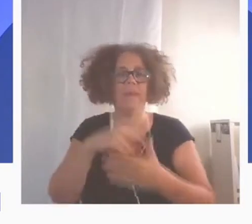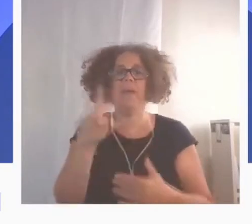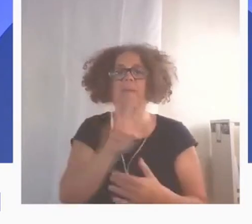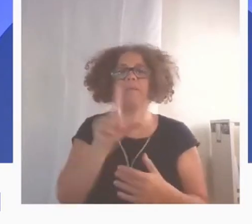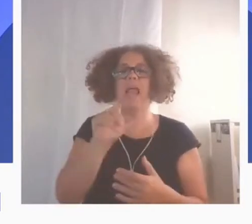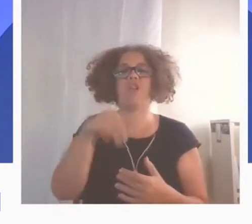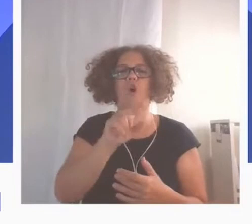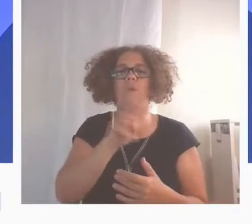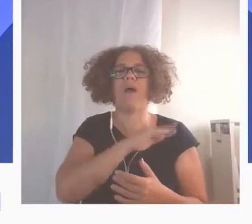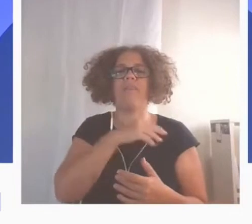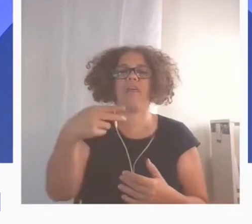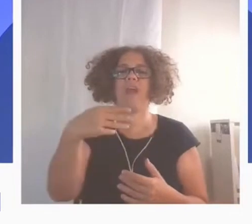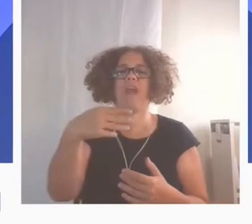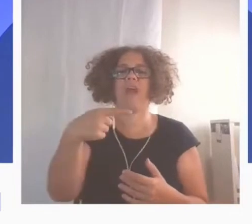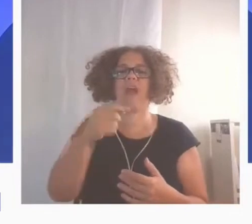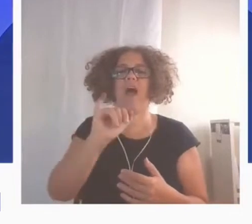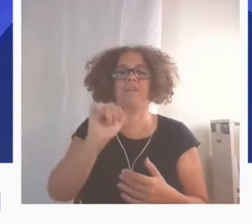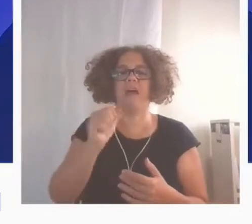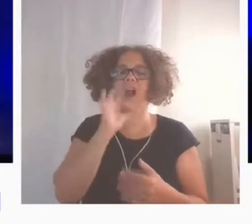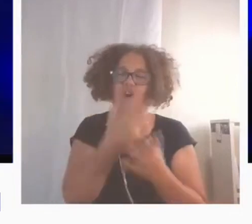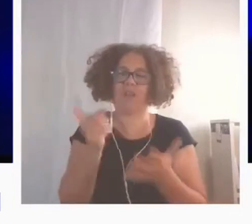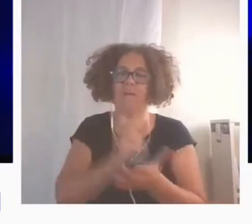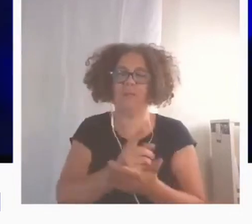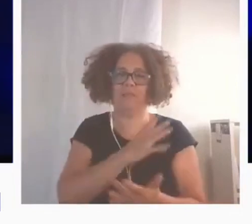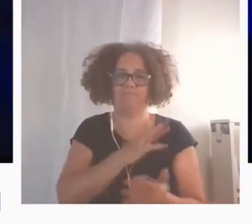Gaia. Muy bien, cuando gracias. quieran.